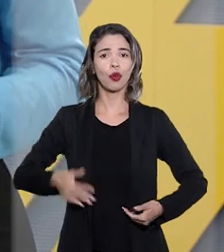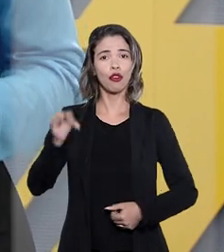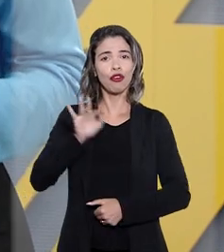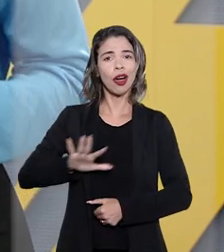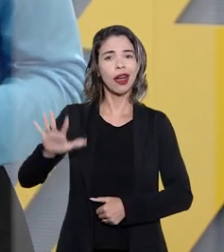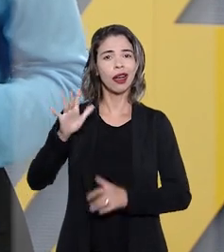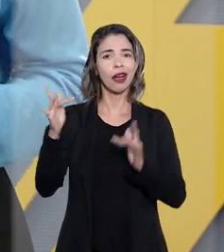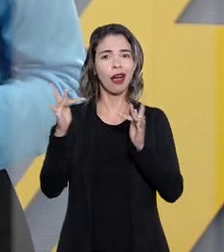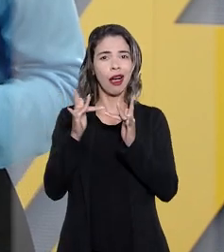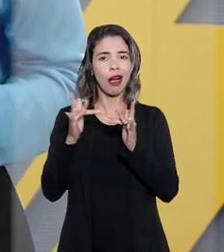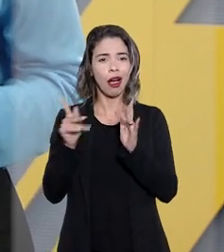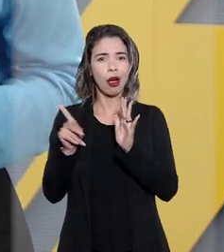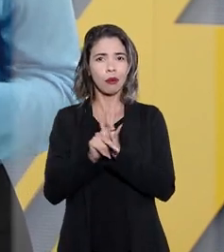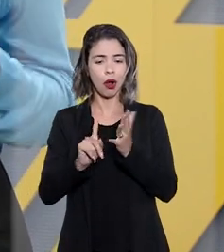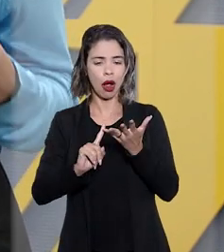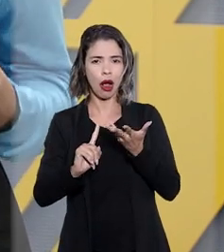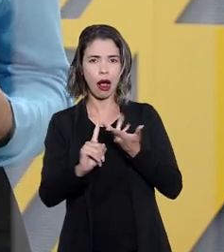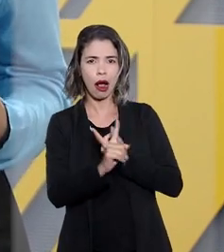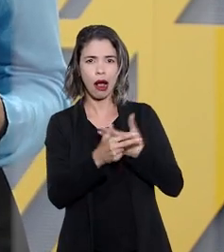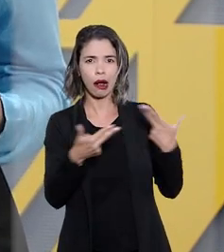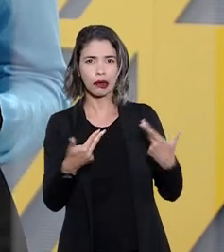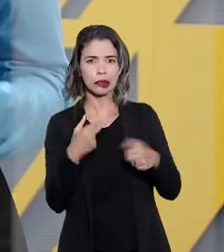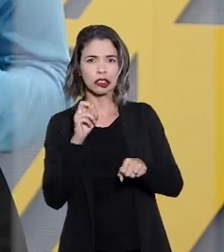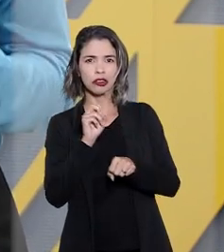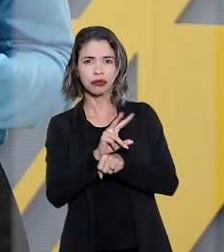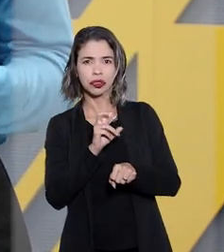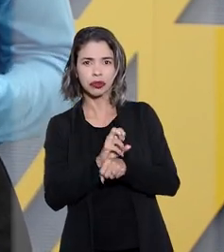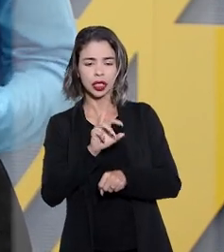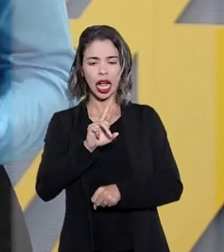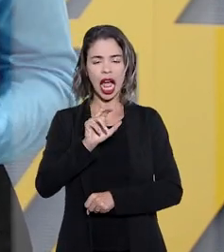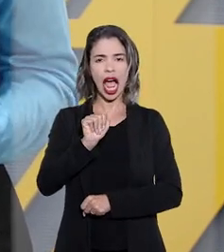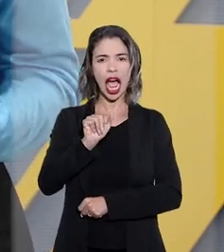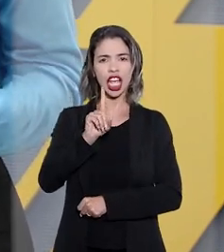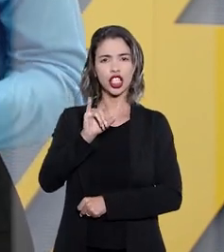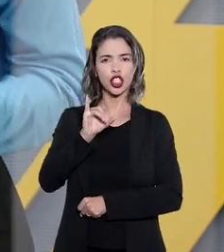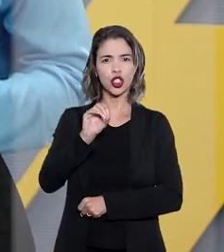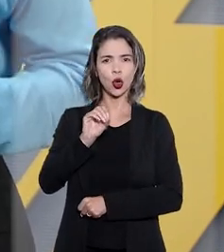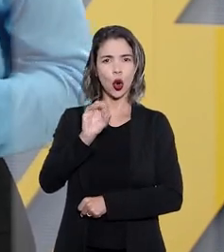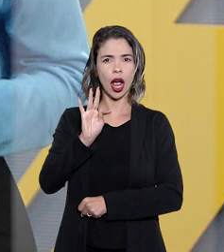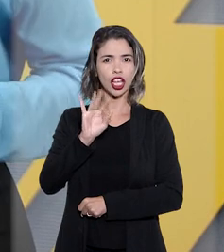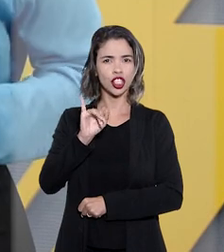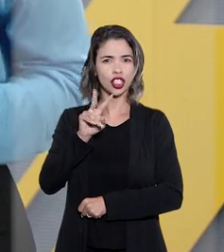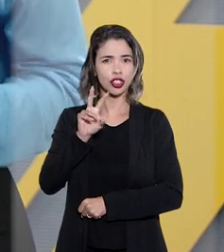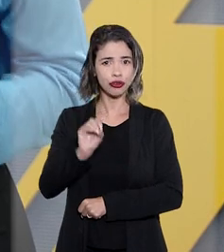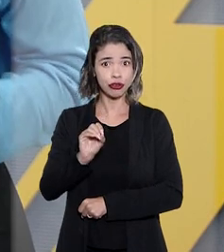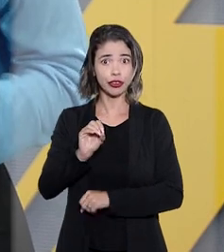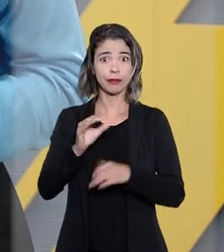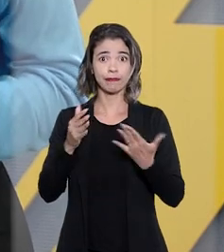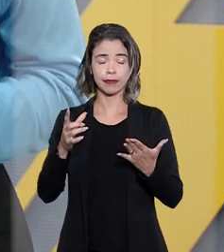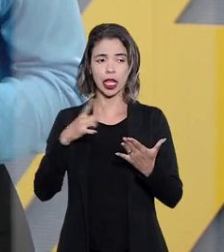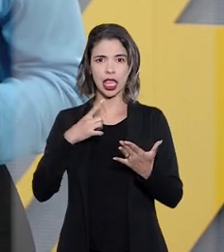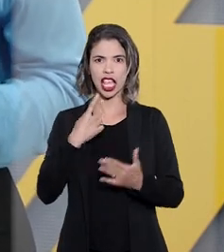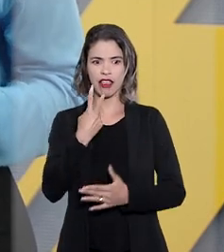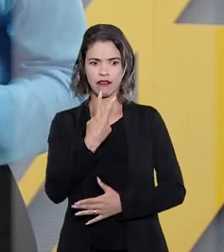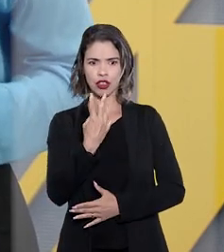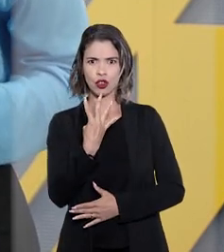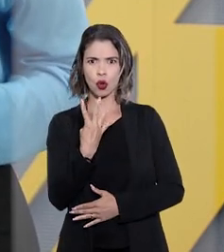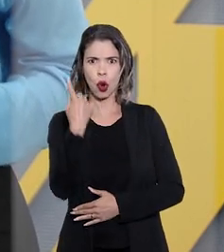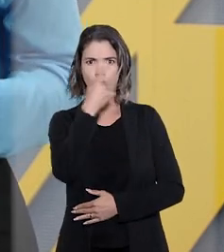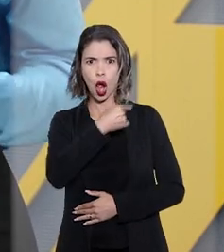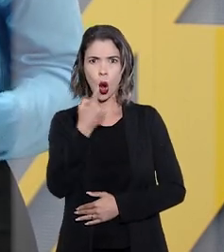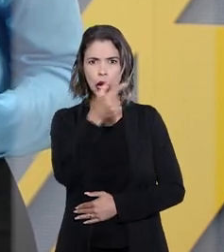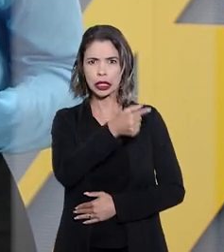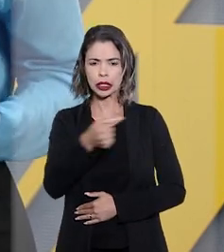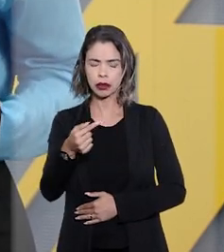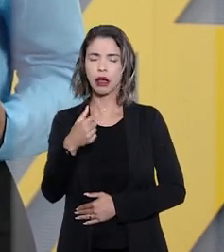em contato no trabalho com substâncias radioativas e ionizantes, em jornada superior a 24 horas